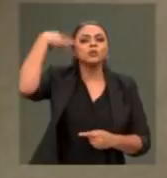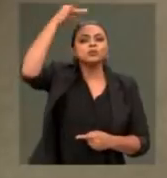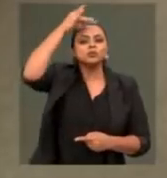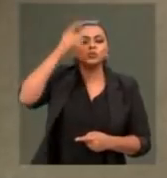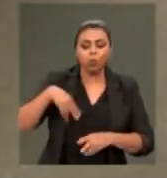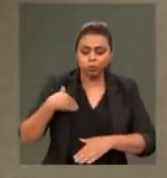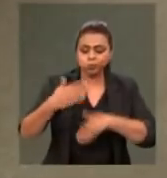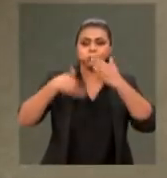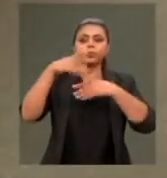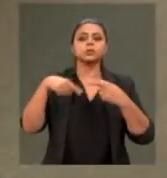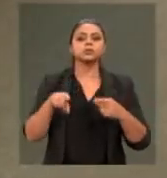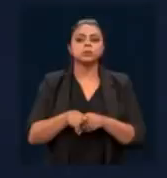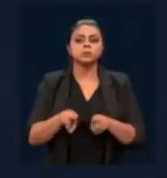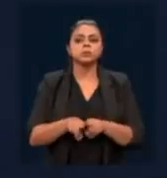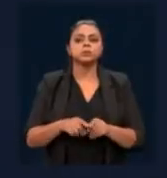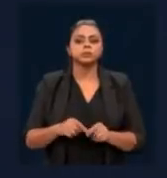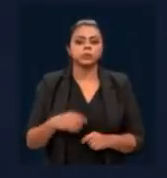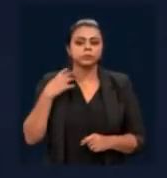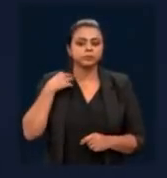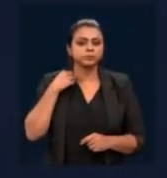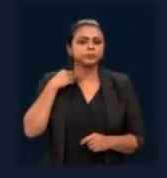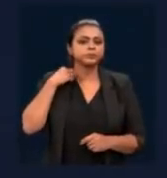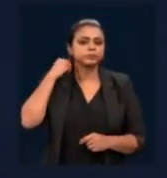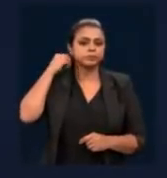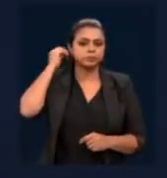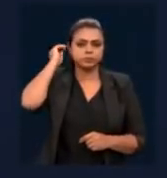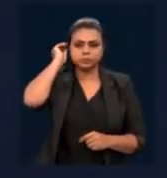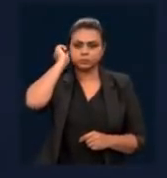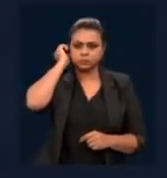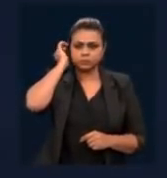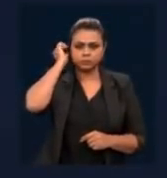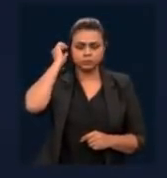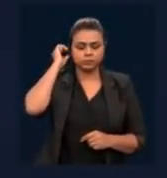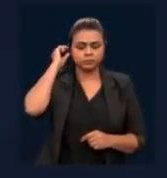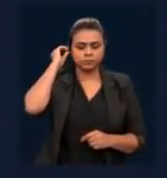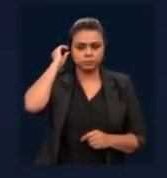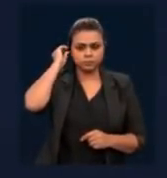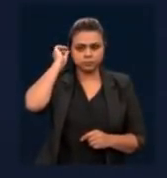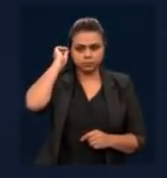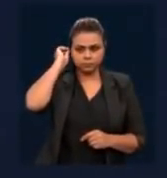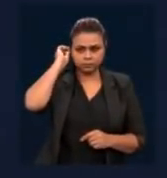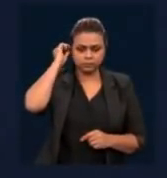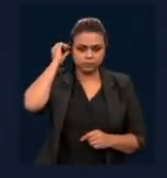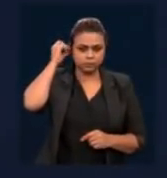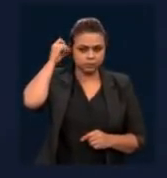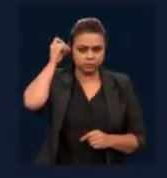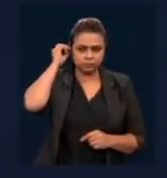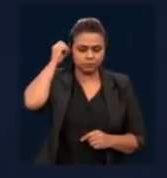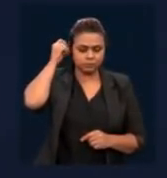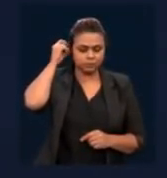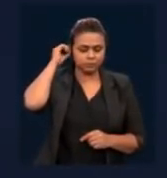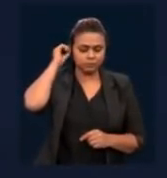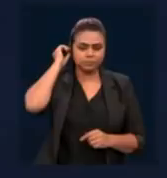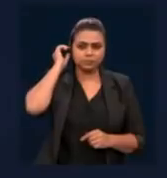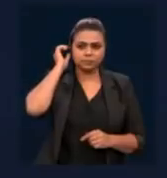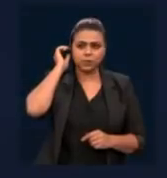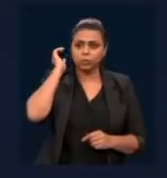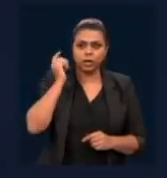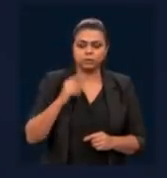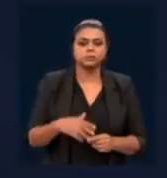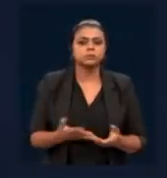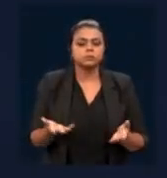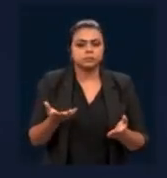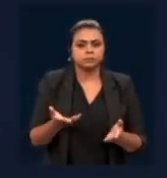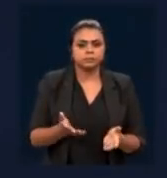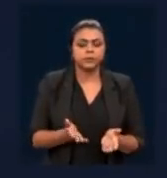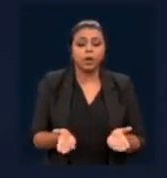que eu desejo obrigado candidato ea palavra agora é da candidata jaqueline rocha eu vou que sortear o seu tema candidata